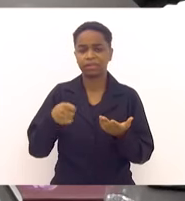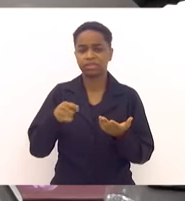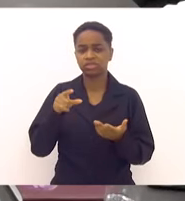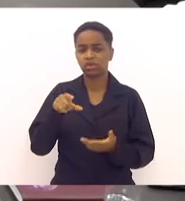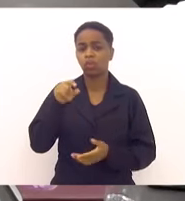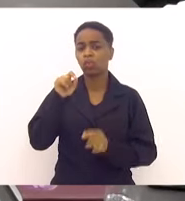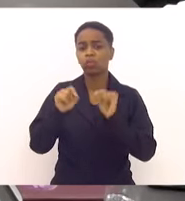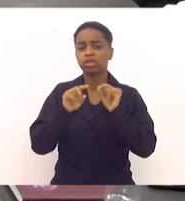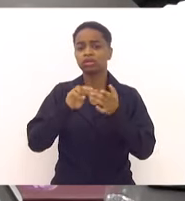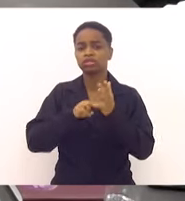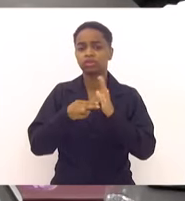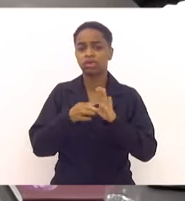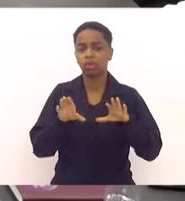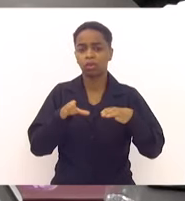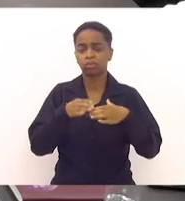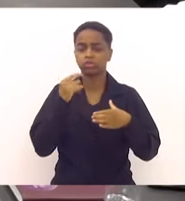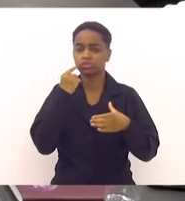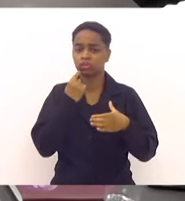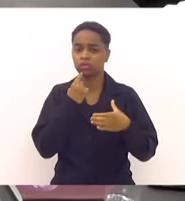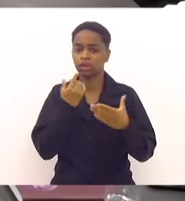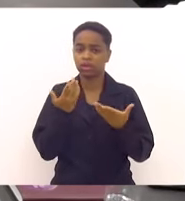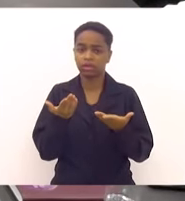é a comunidade surda, né? Porque.